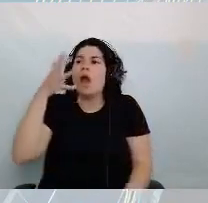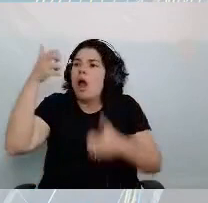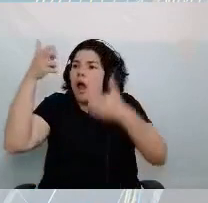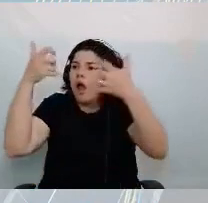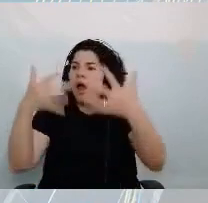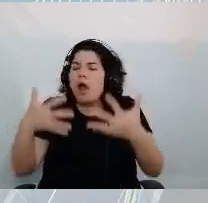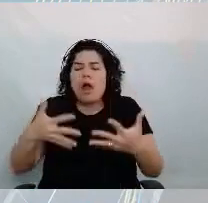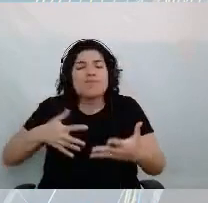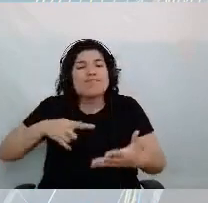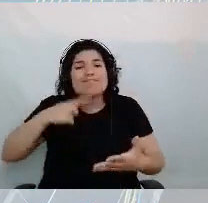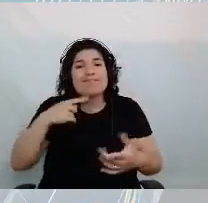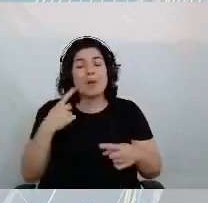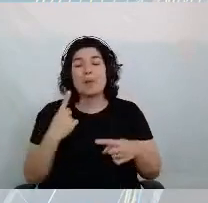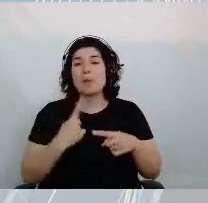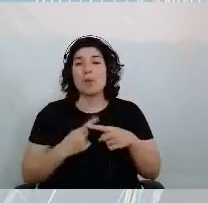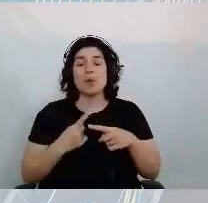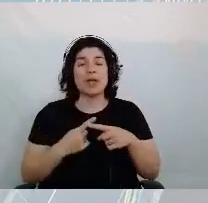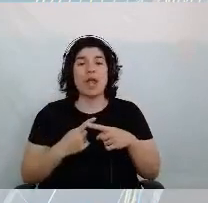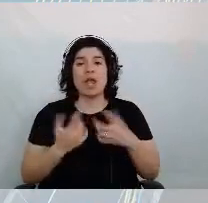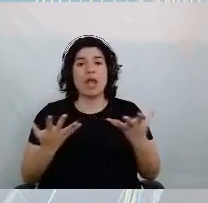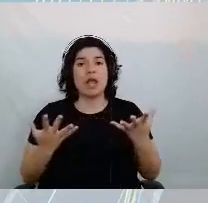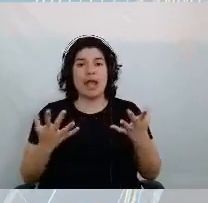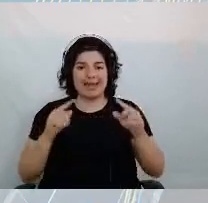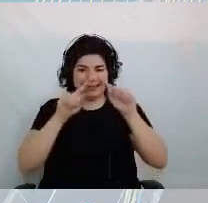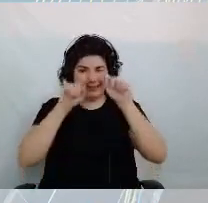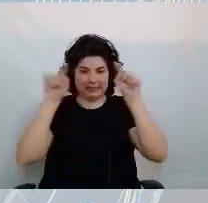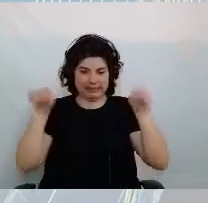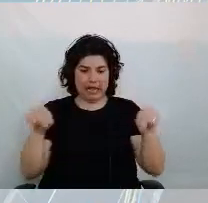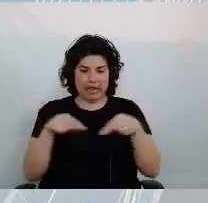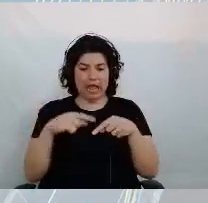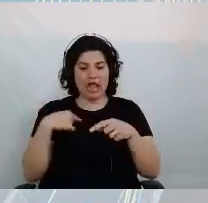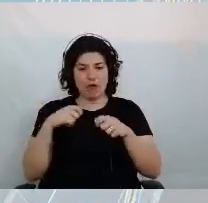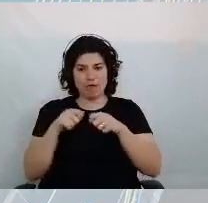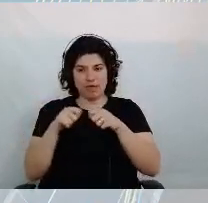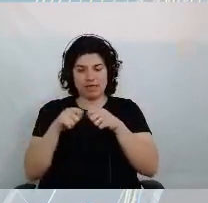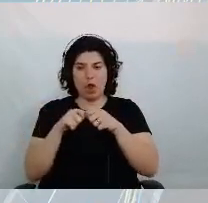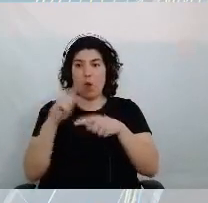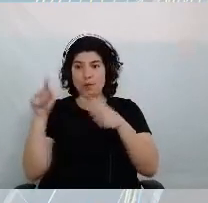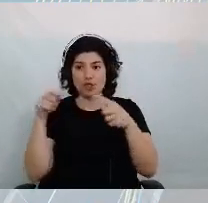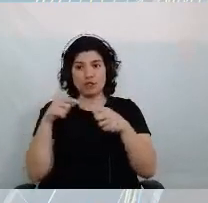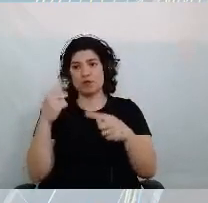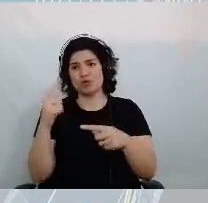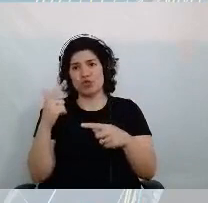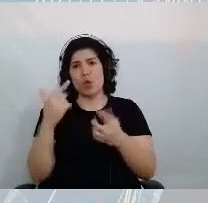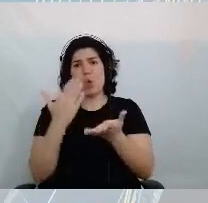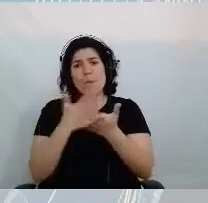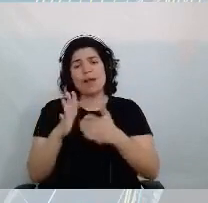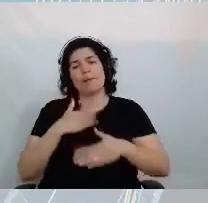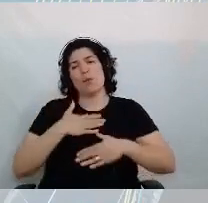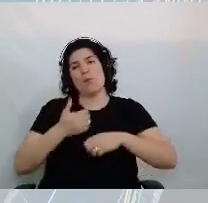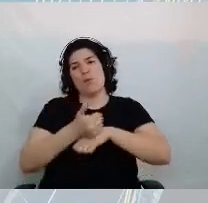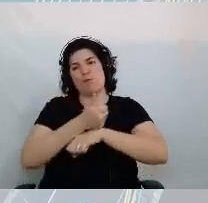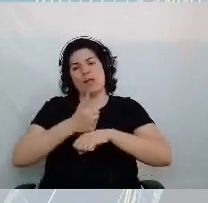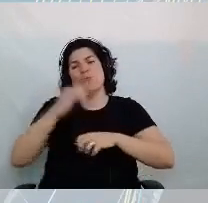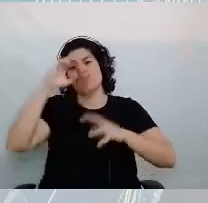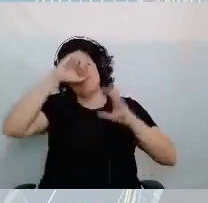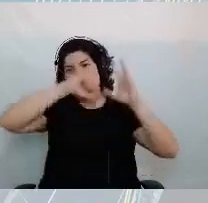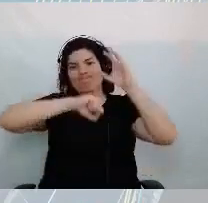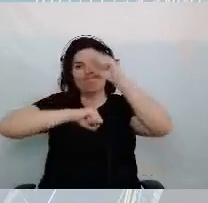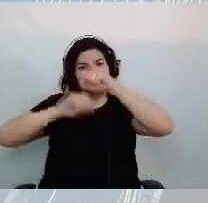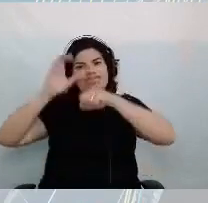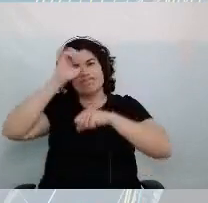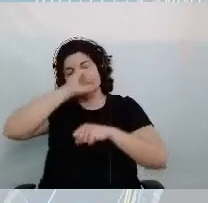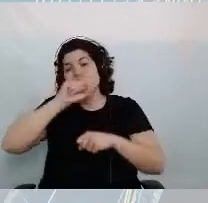porque eu não fazia as telas que eu construía, eu não construía com tanto propósito. Eu estava ainda no início da minha carreira, eu estava ainda aprendendo a fazer, né? E eu